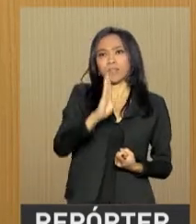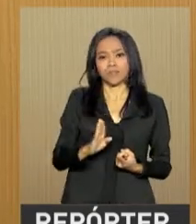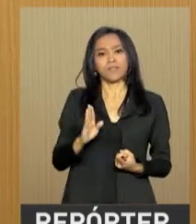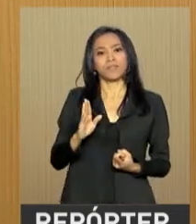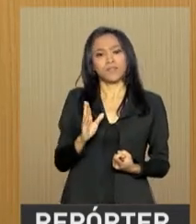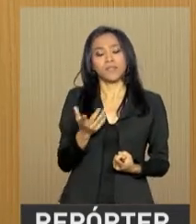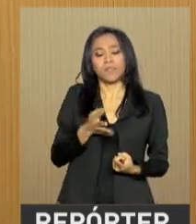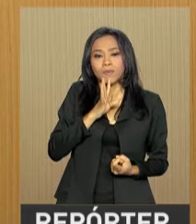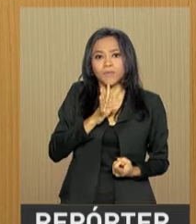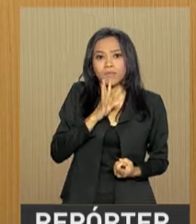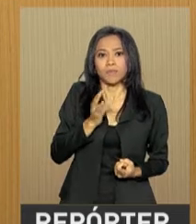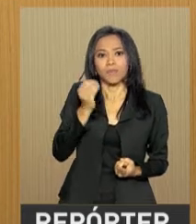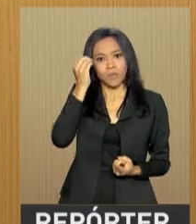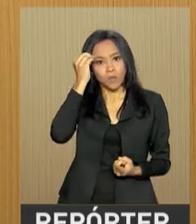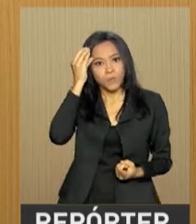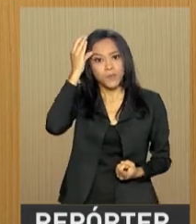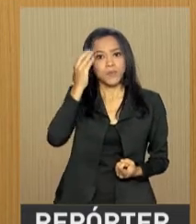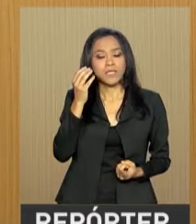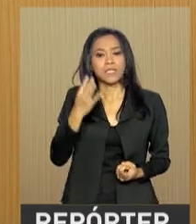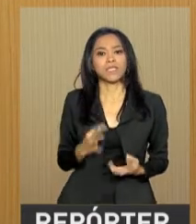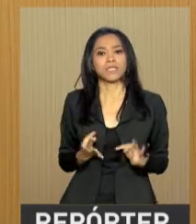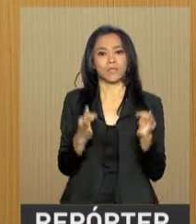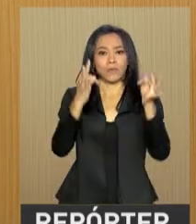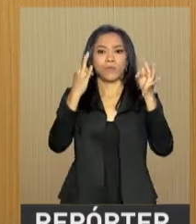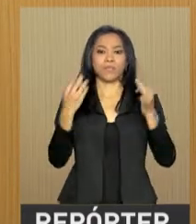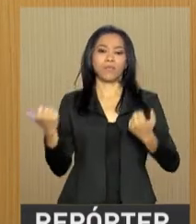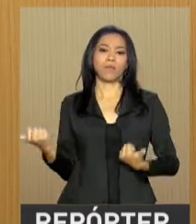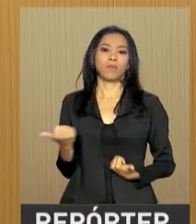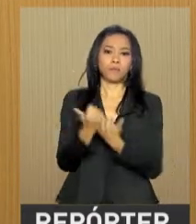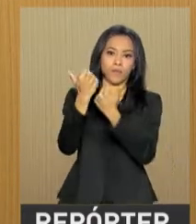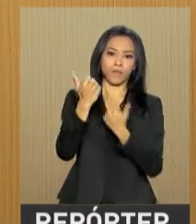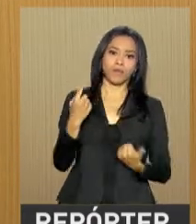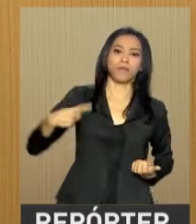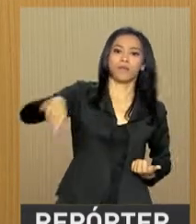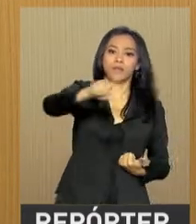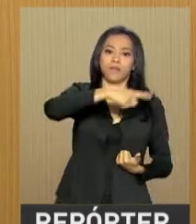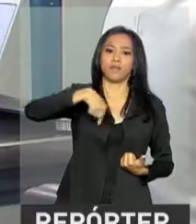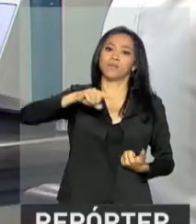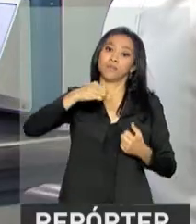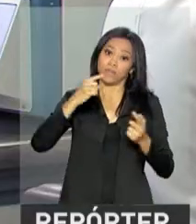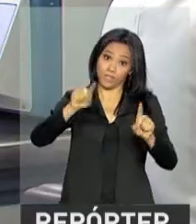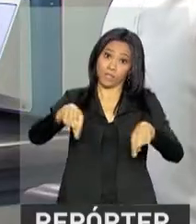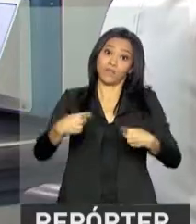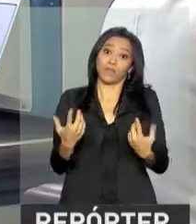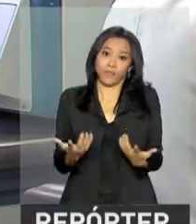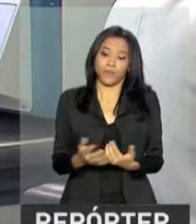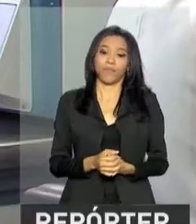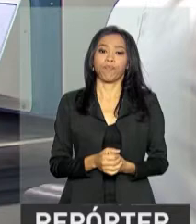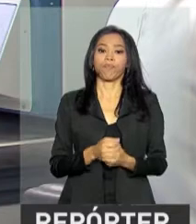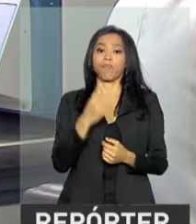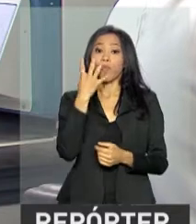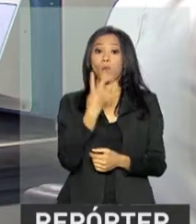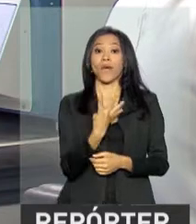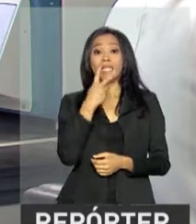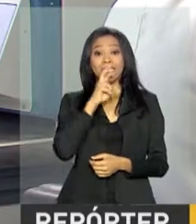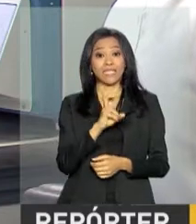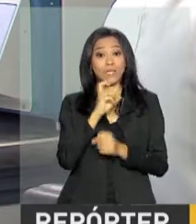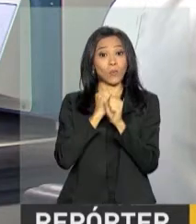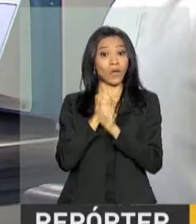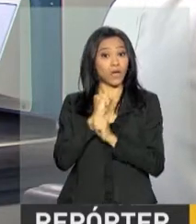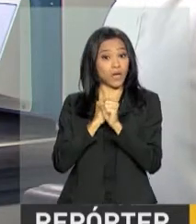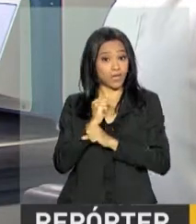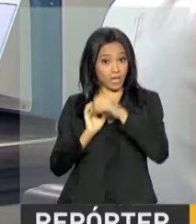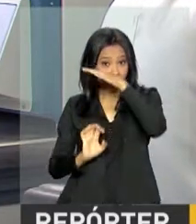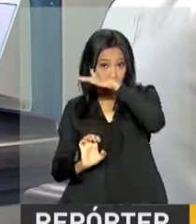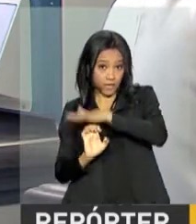conhecimento gerar tecnologia para a superação desses desafios um dos seus 45 anos a embrapa